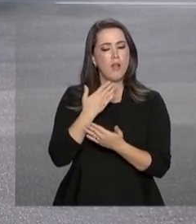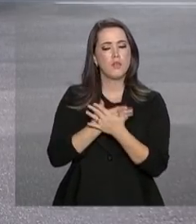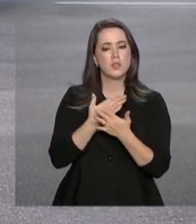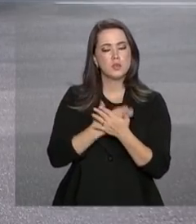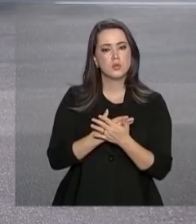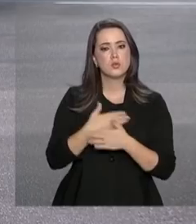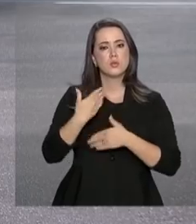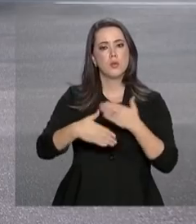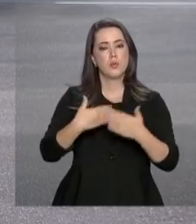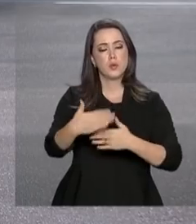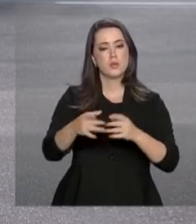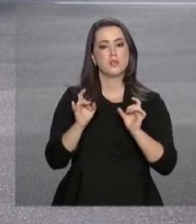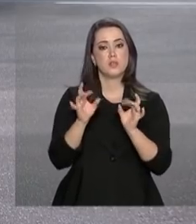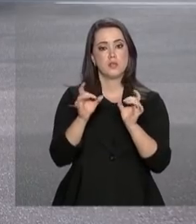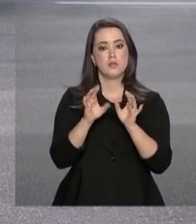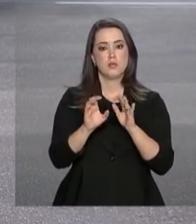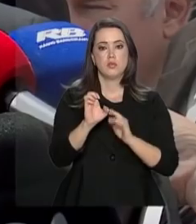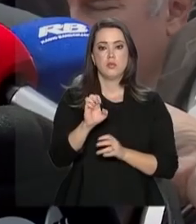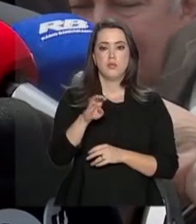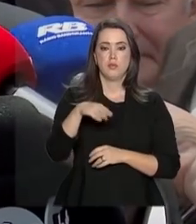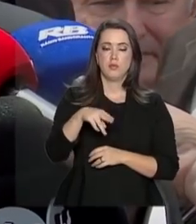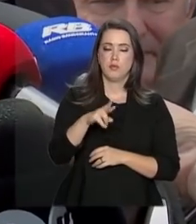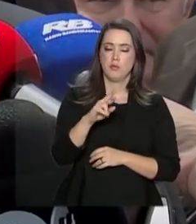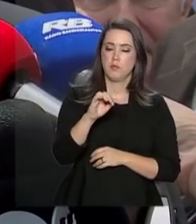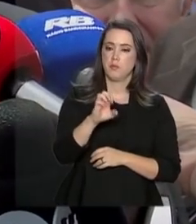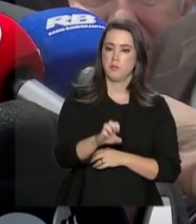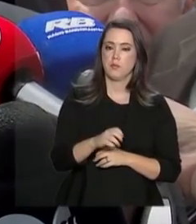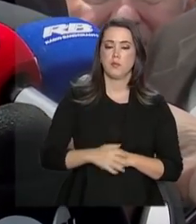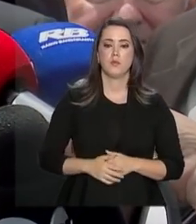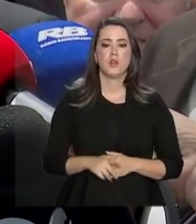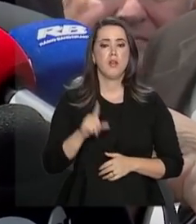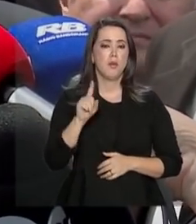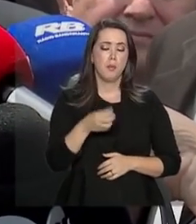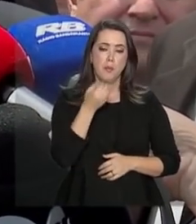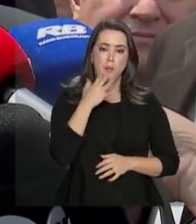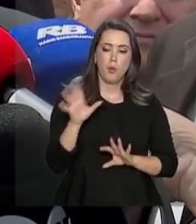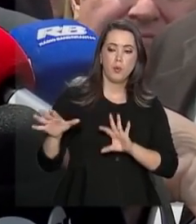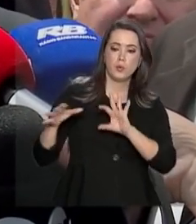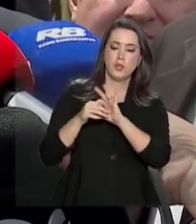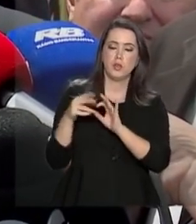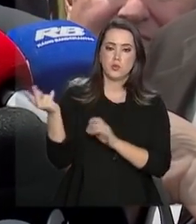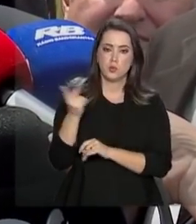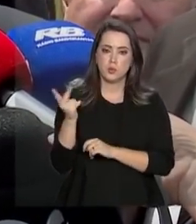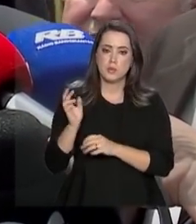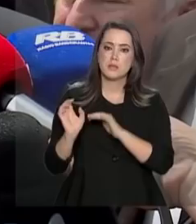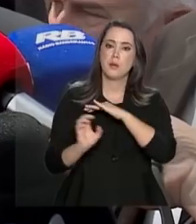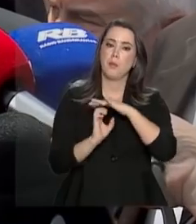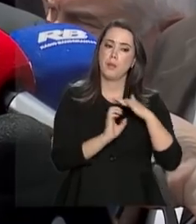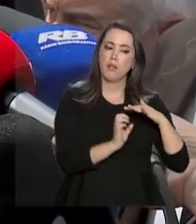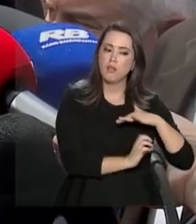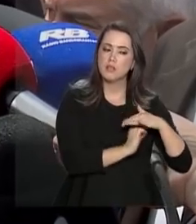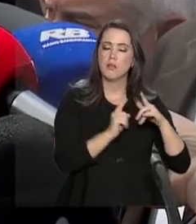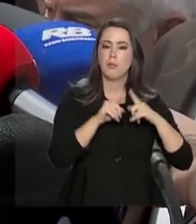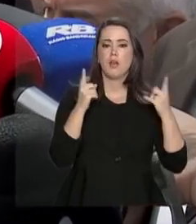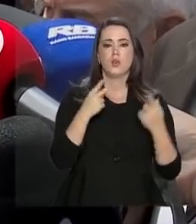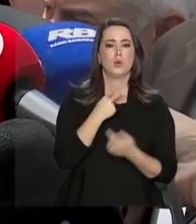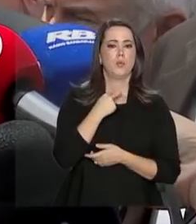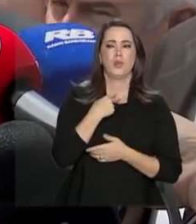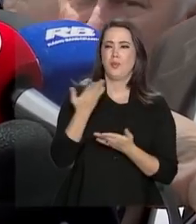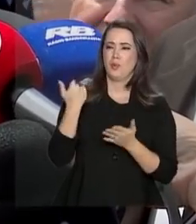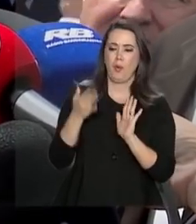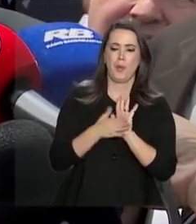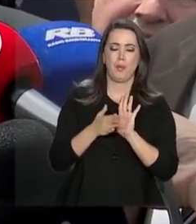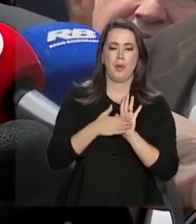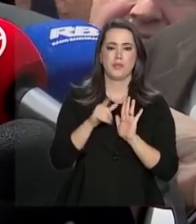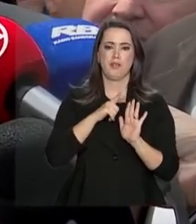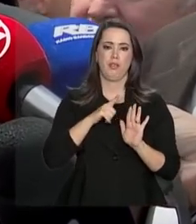o processo de venda da Embraer Seria muito bom essa essa fusão mas nós não podemos eh como tá na última